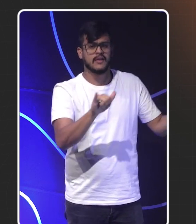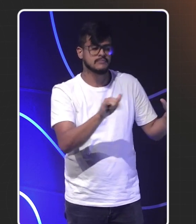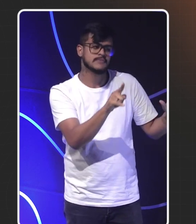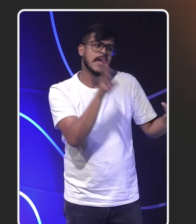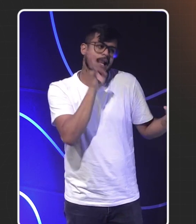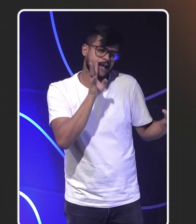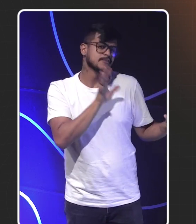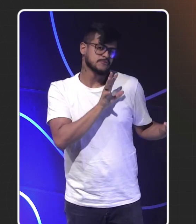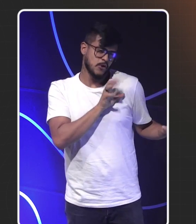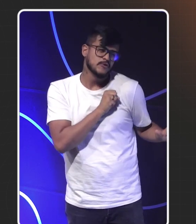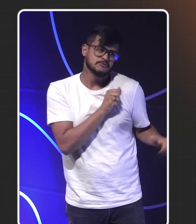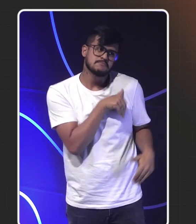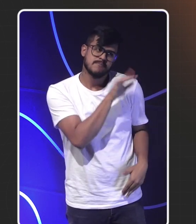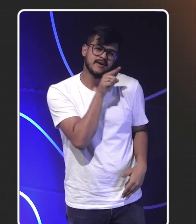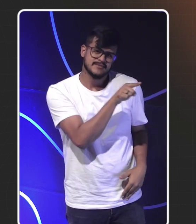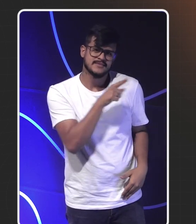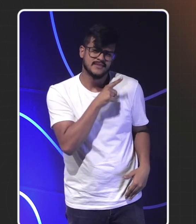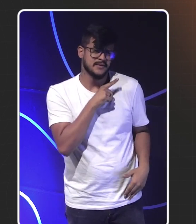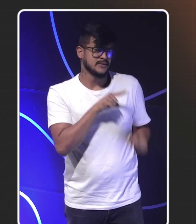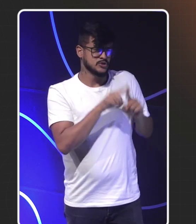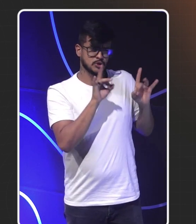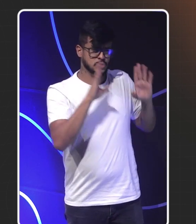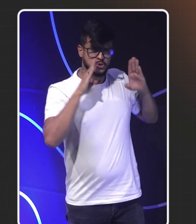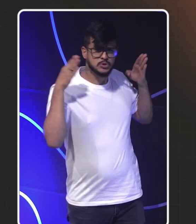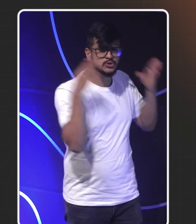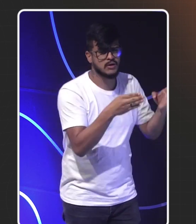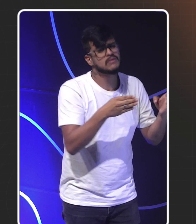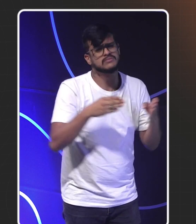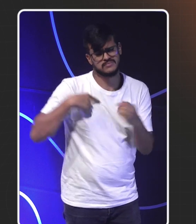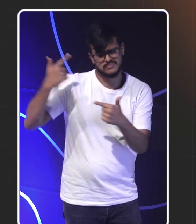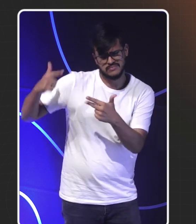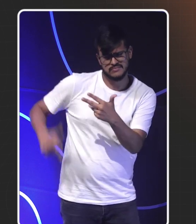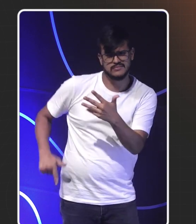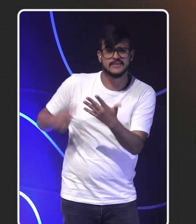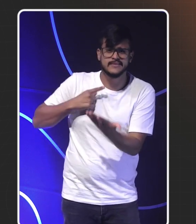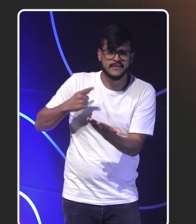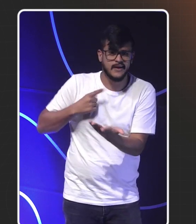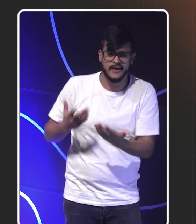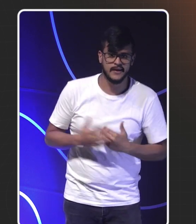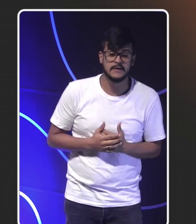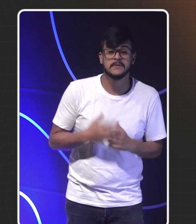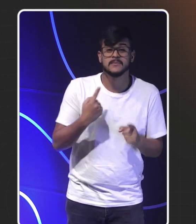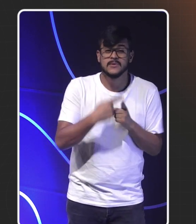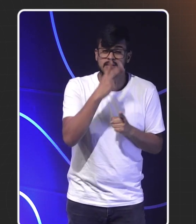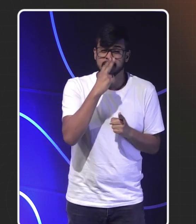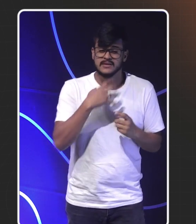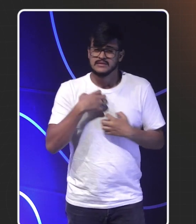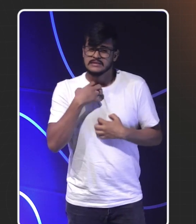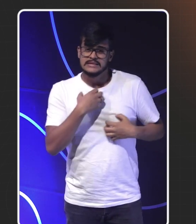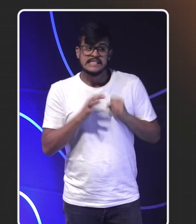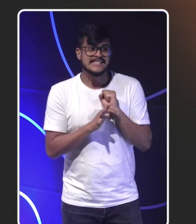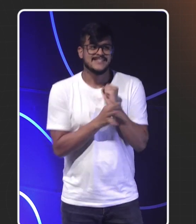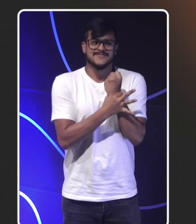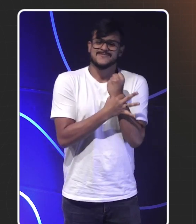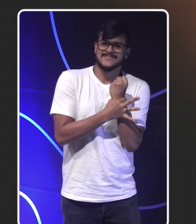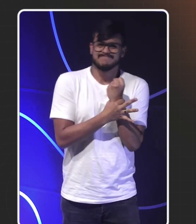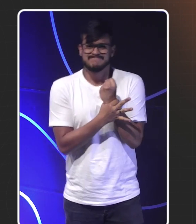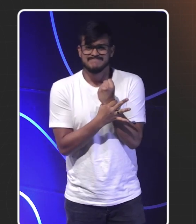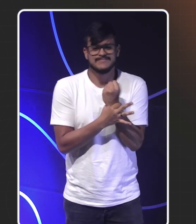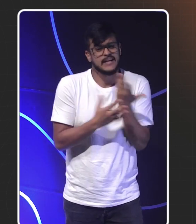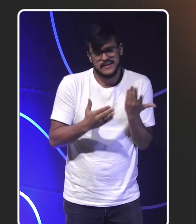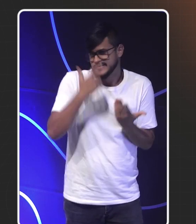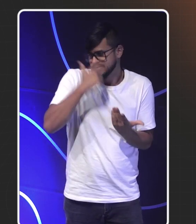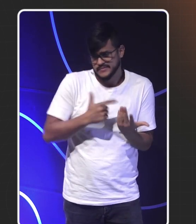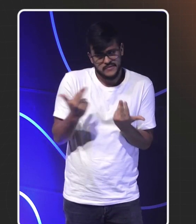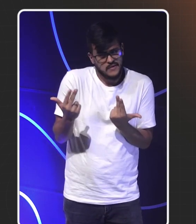minha parte favorita, mas não é só o que a gente pode se basear para sempre, porque a insegurança sempre vai existir. Eu também sou super inseguro